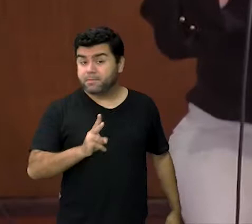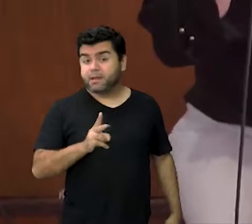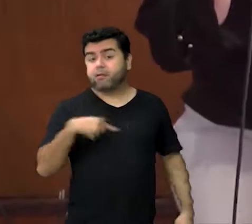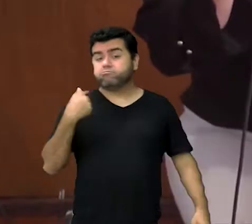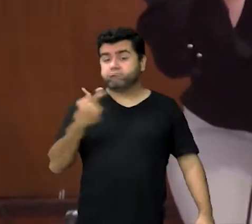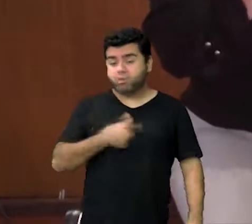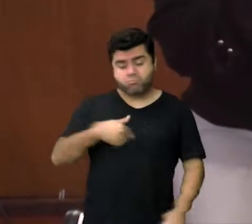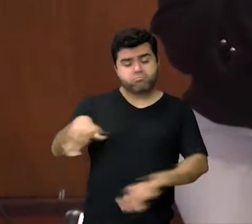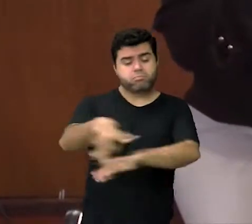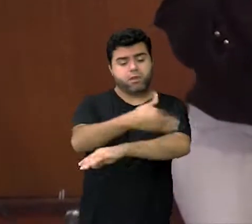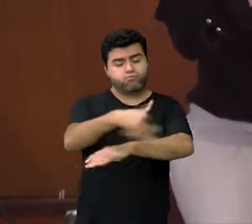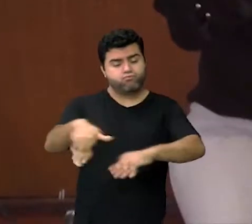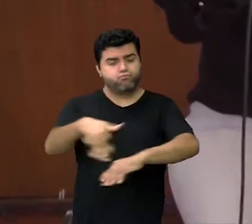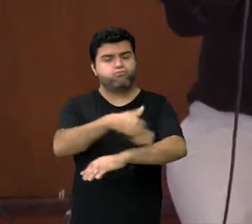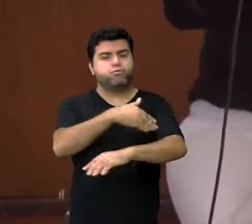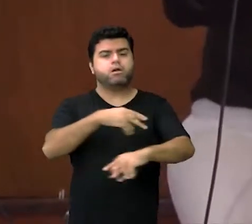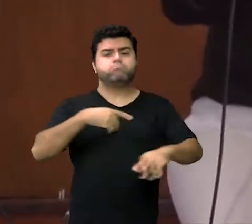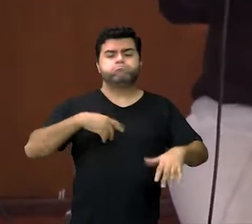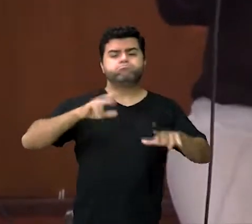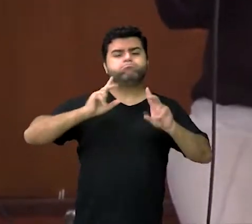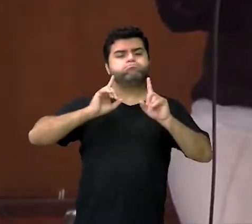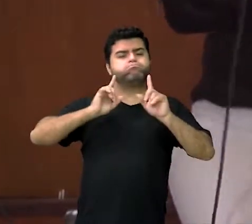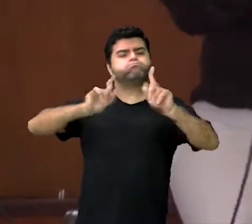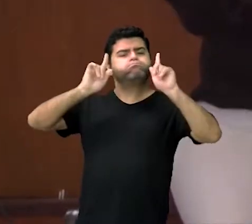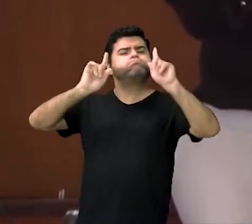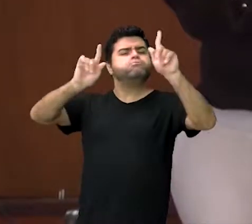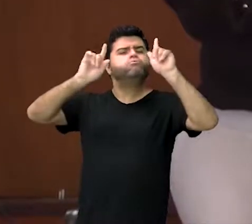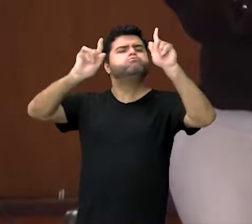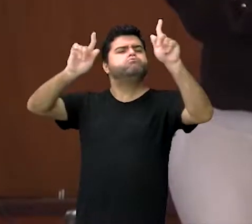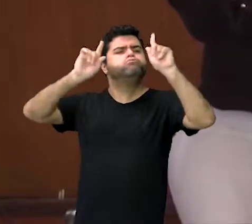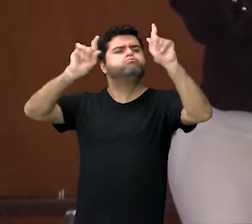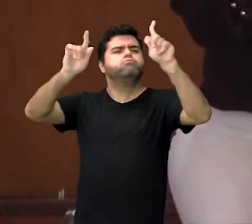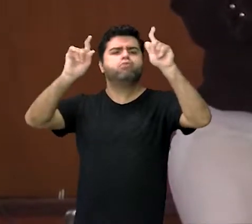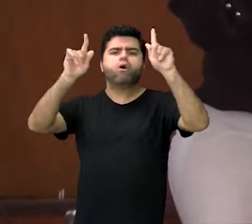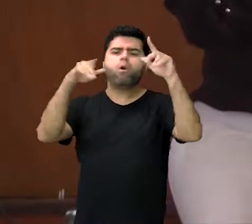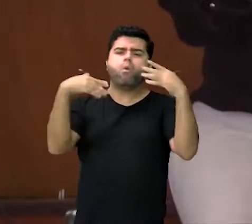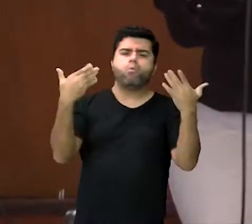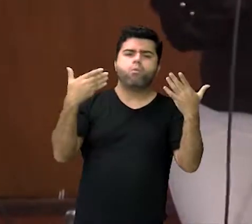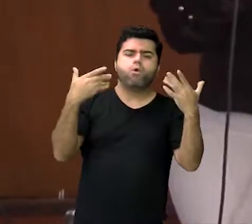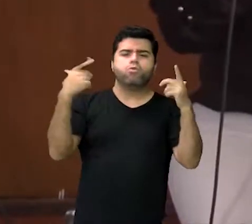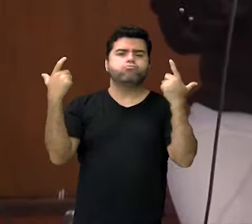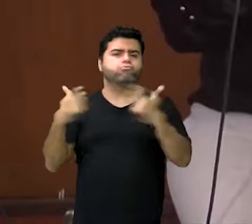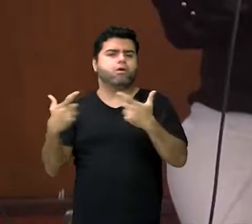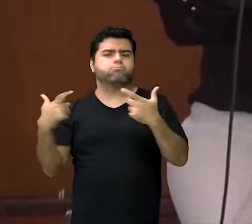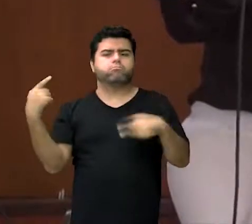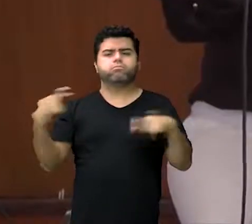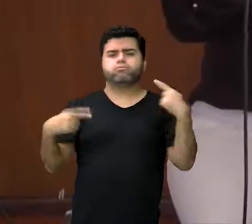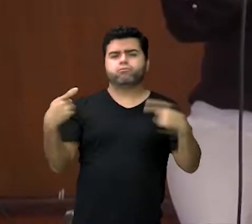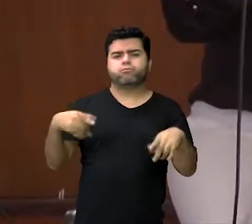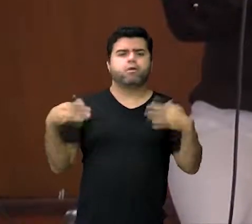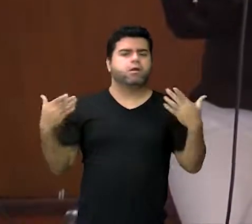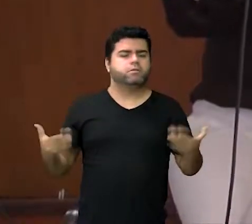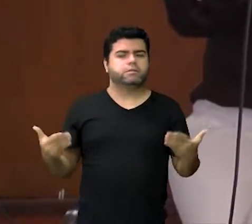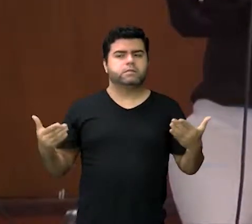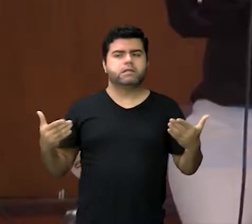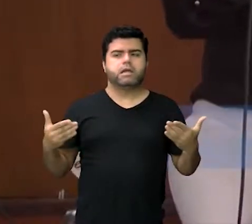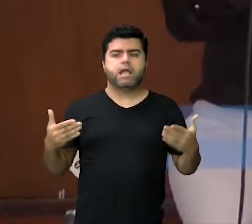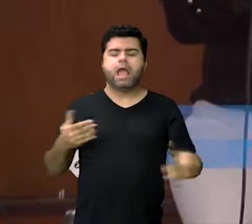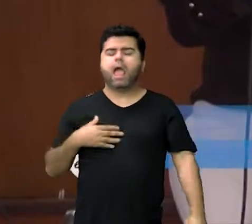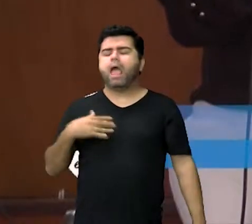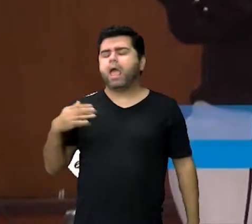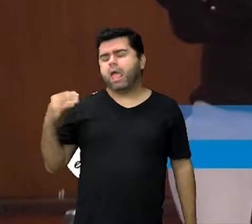nas ruas, com caminhadas, num espaço como esse, falando, é um ganho. E esse é só